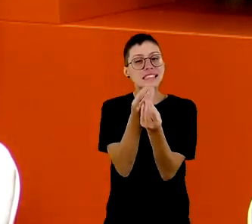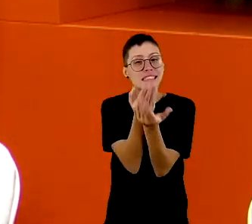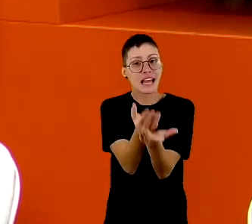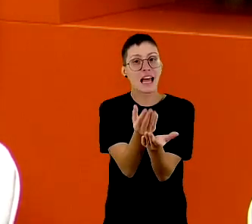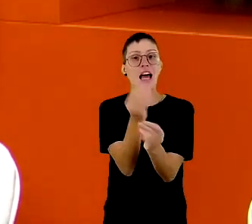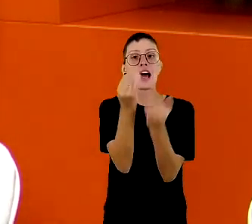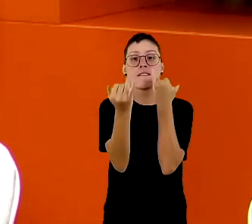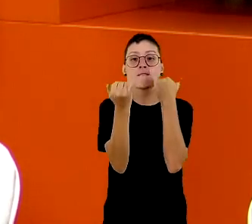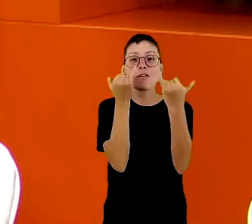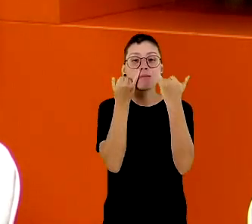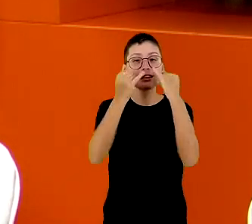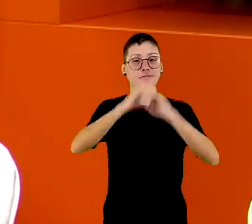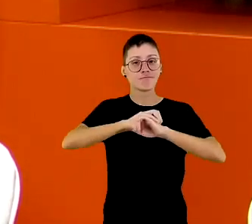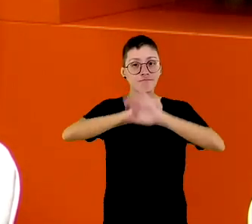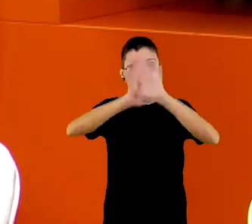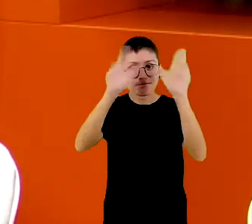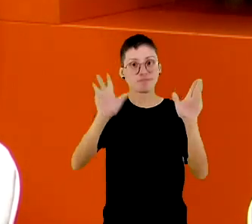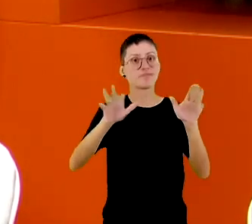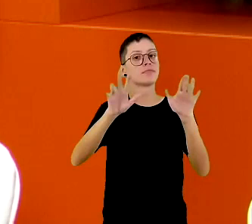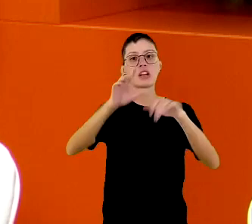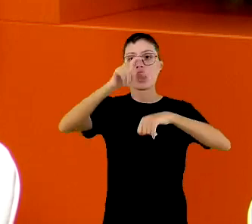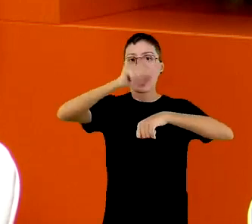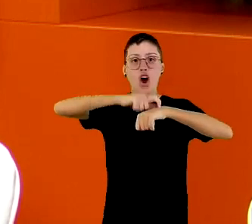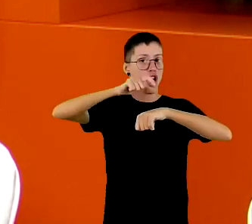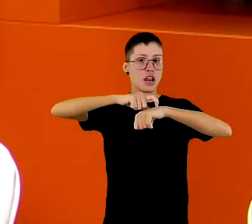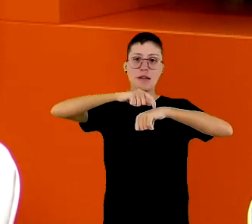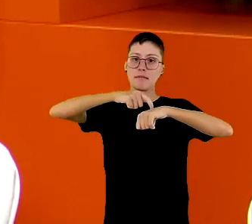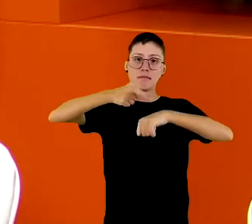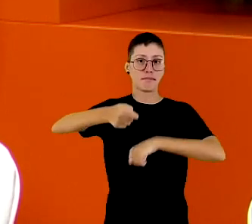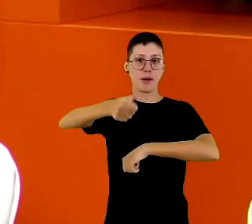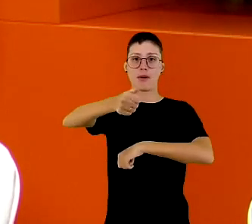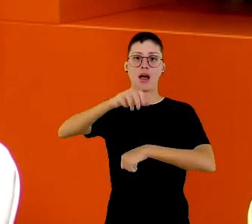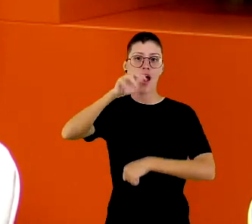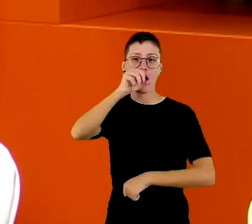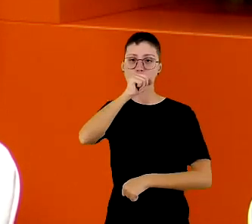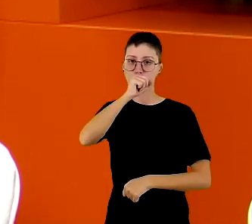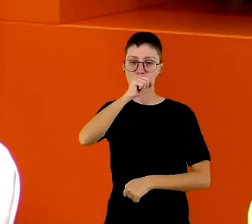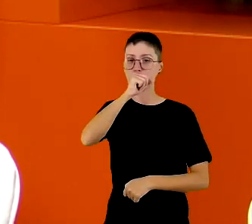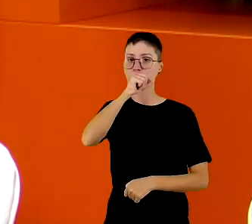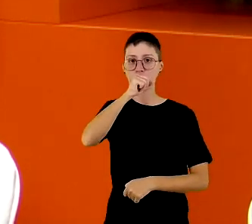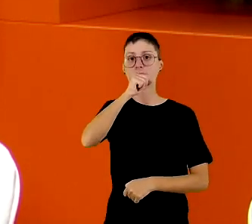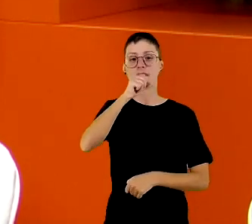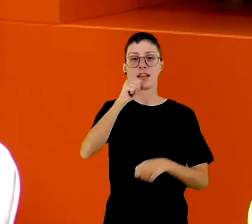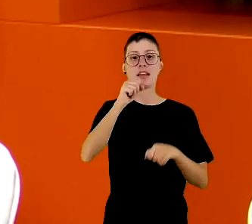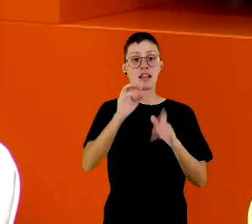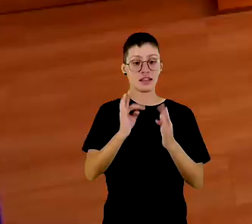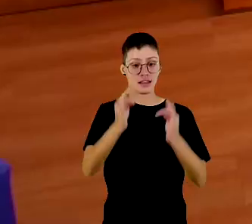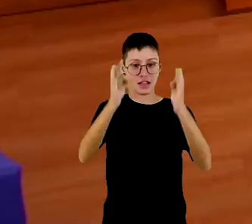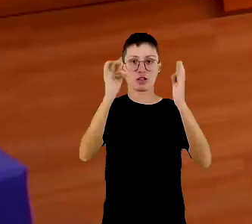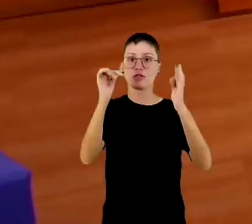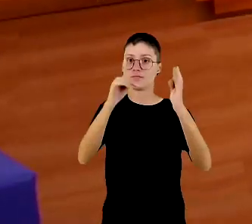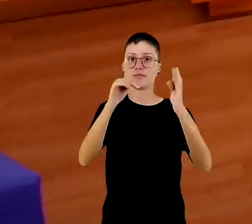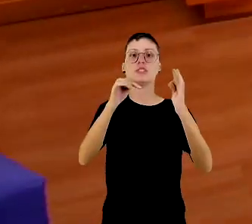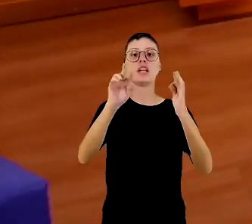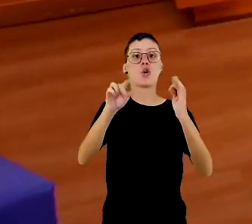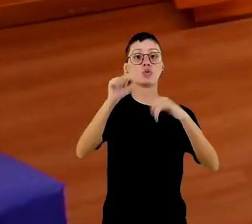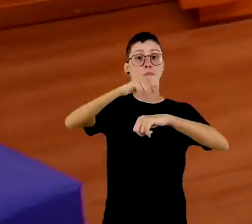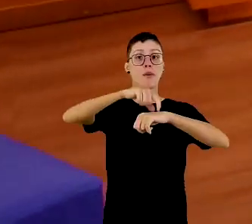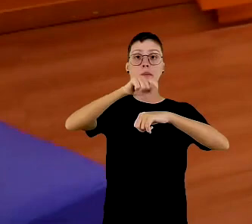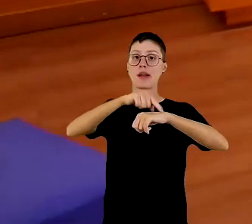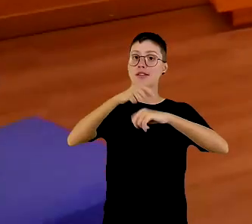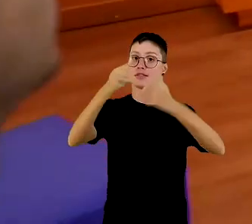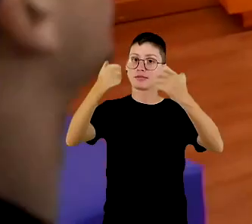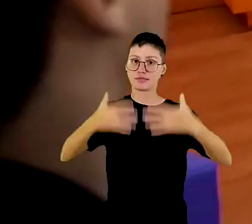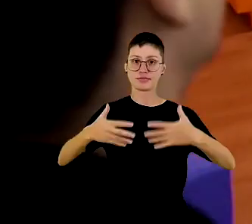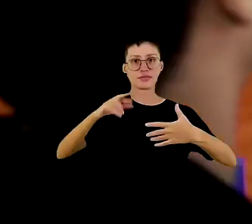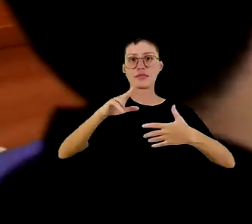informação online, real-time, de uma forma digital, né? A tecnologia, ela entra aí. Então, não só eu fazendo um